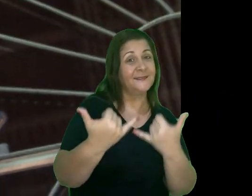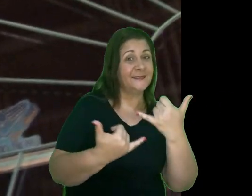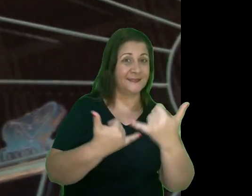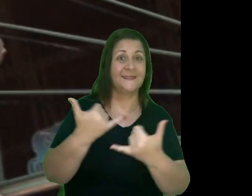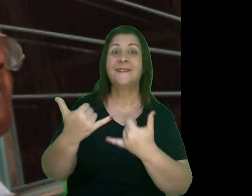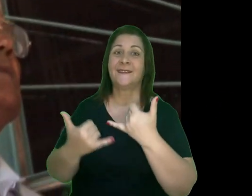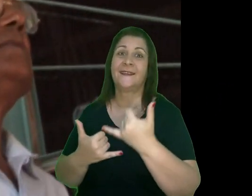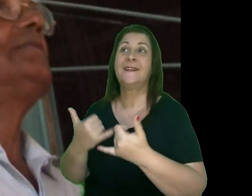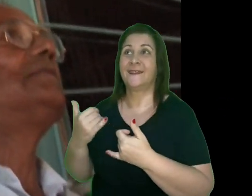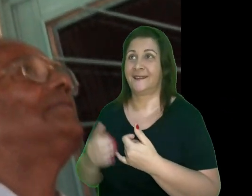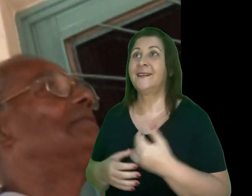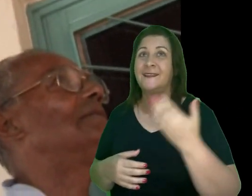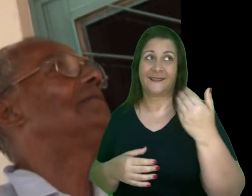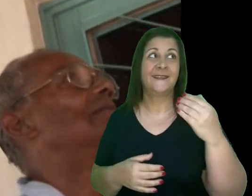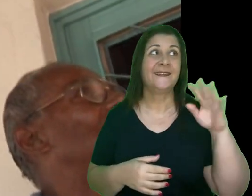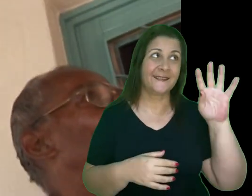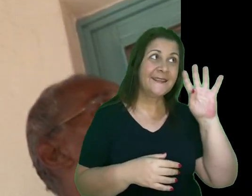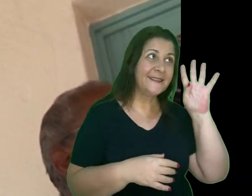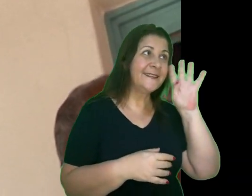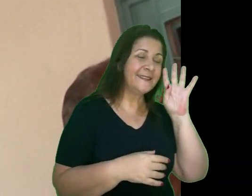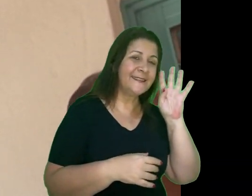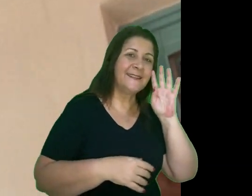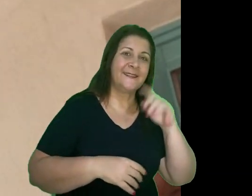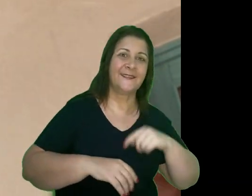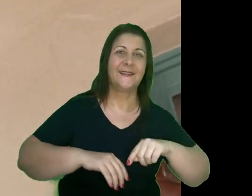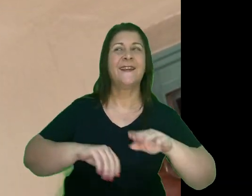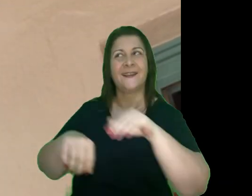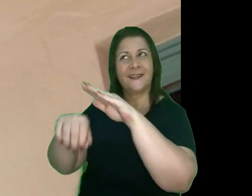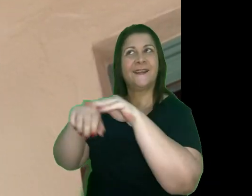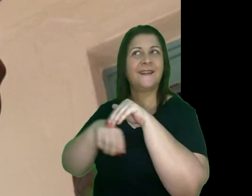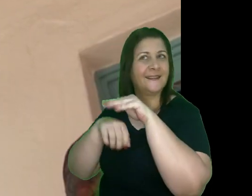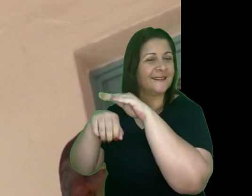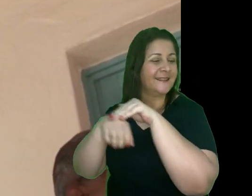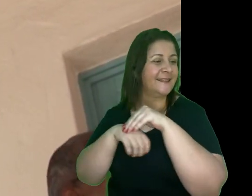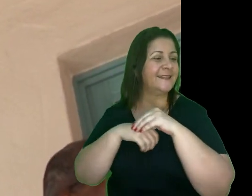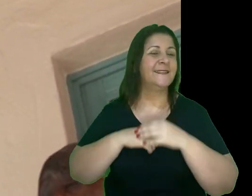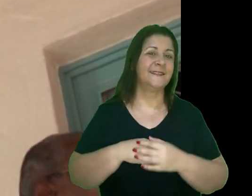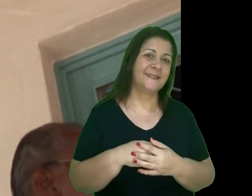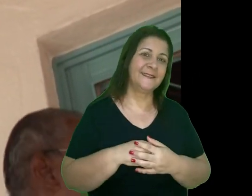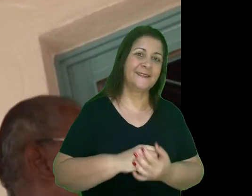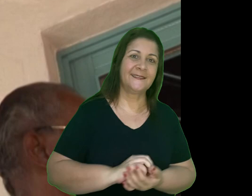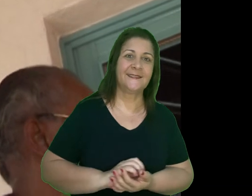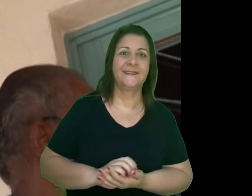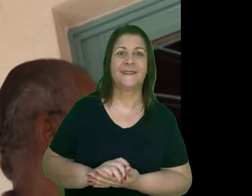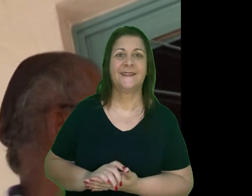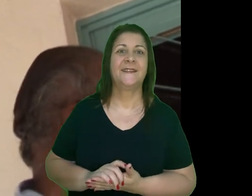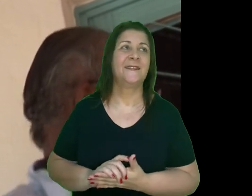Foi pra brincar sem ter se ar, mas quarta-feira de bem cedo mandaram foi me chamar.